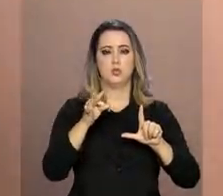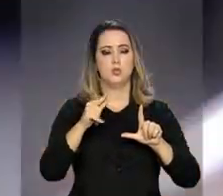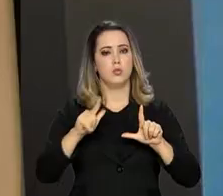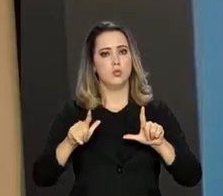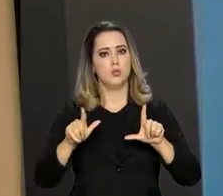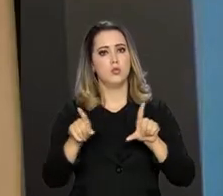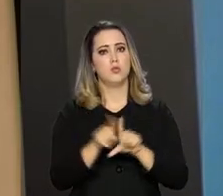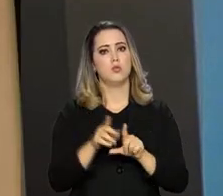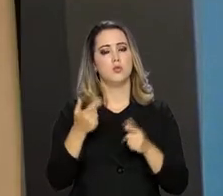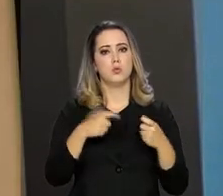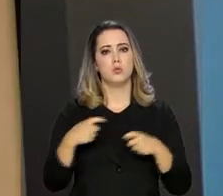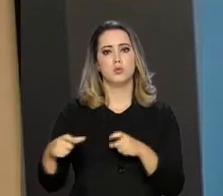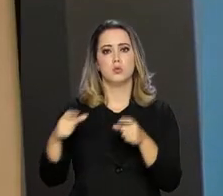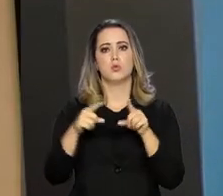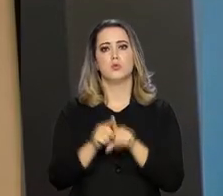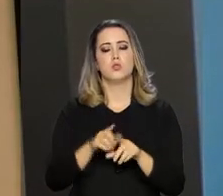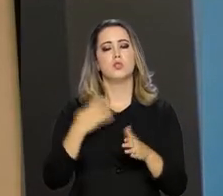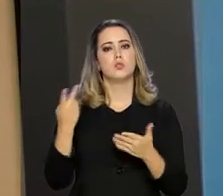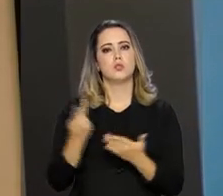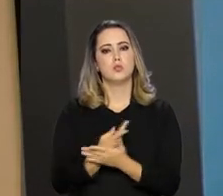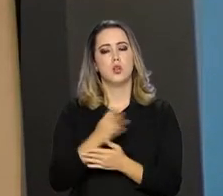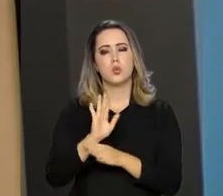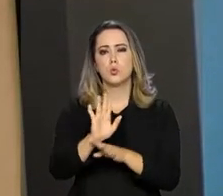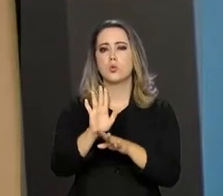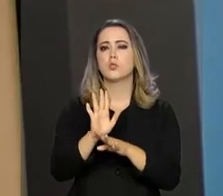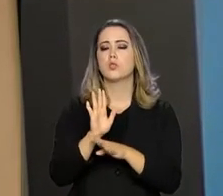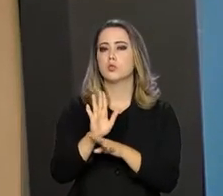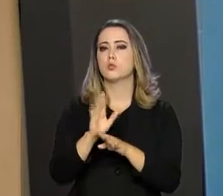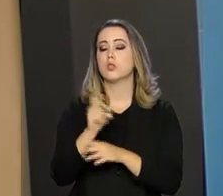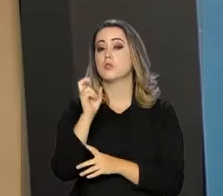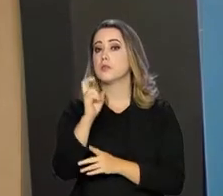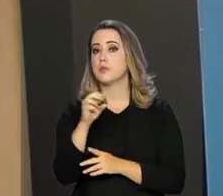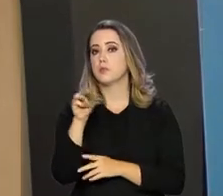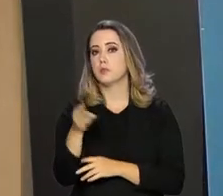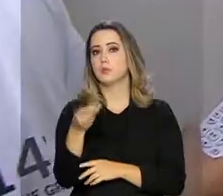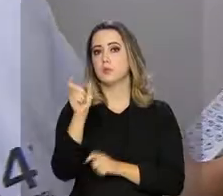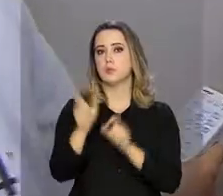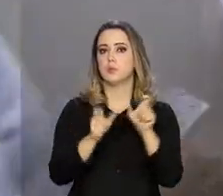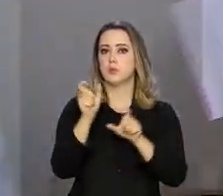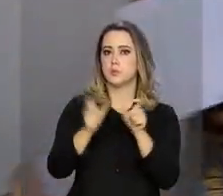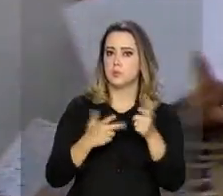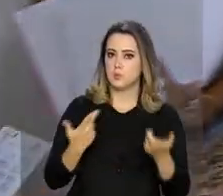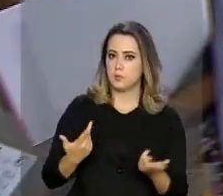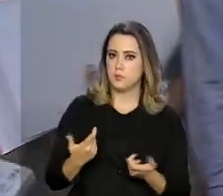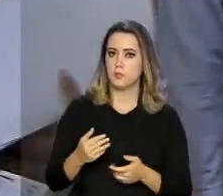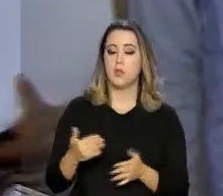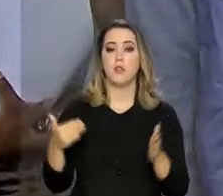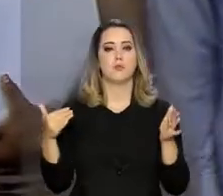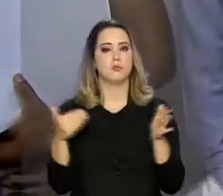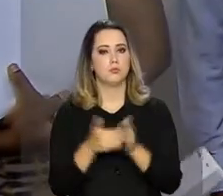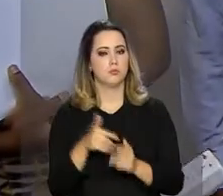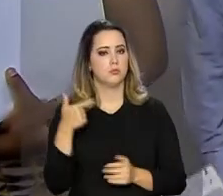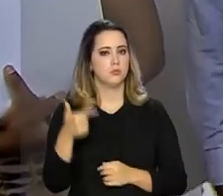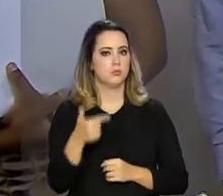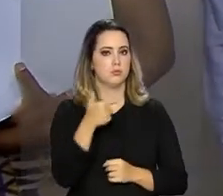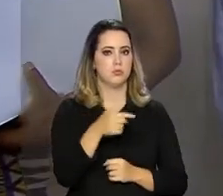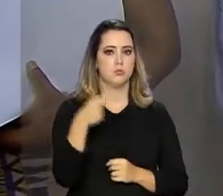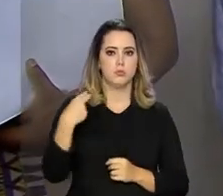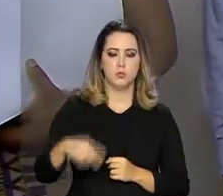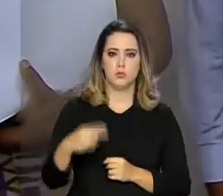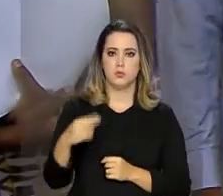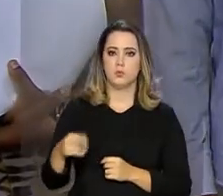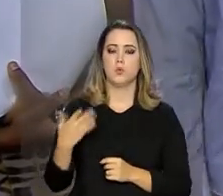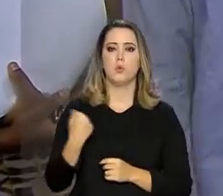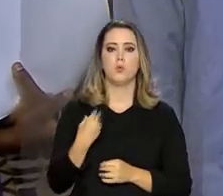da região metropolitana deverá beneficiar uma população de cinco milhões e meio de pessoas até 22 de novembro